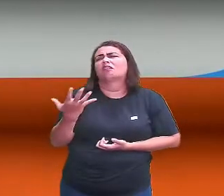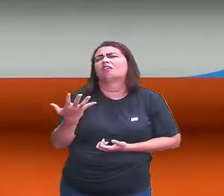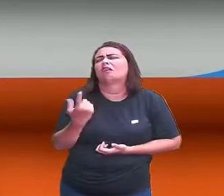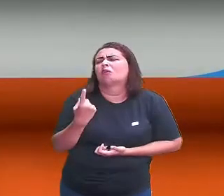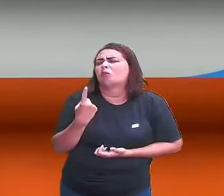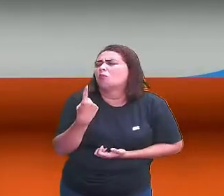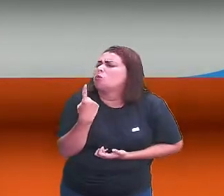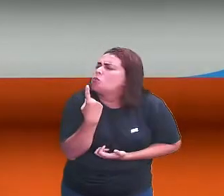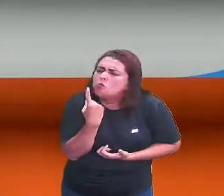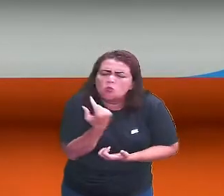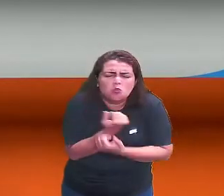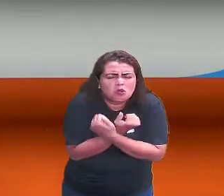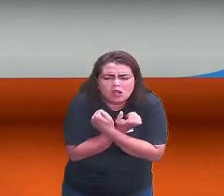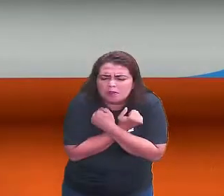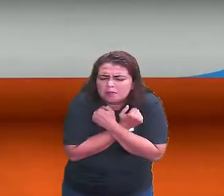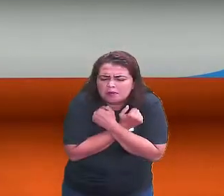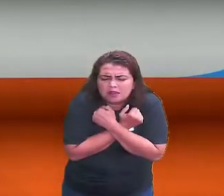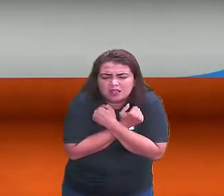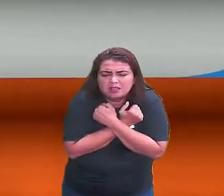abraço,